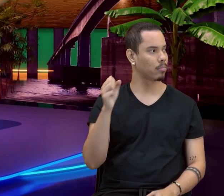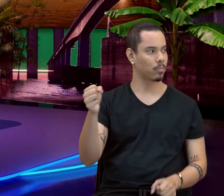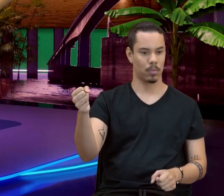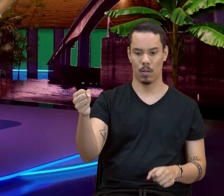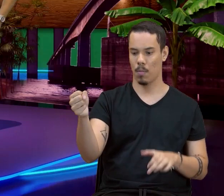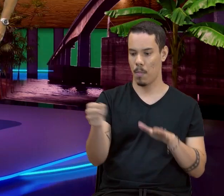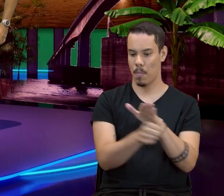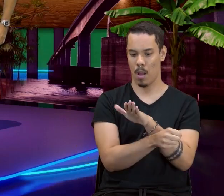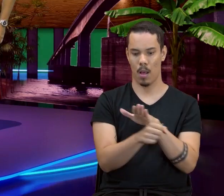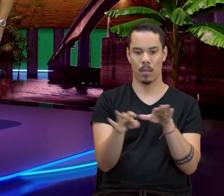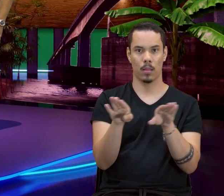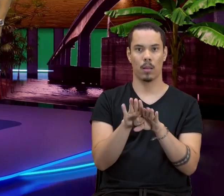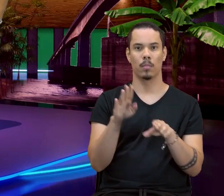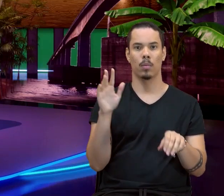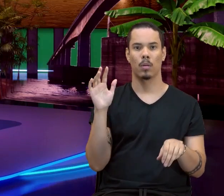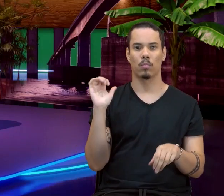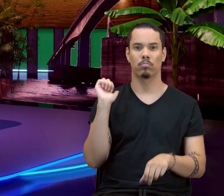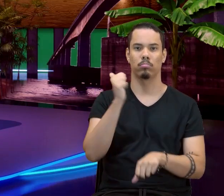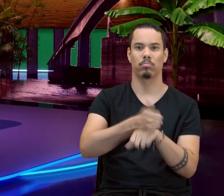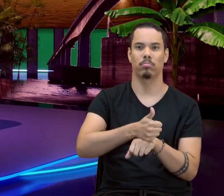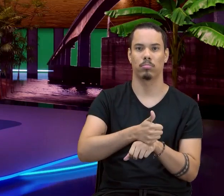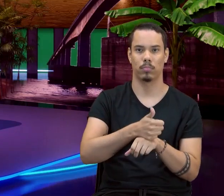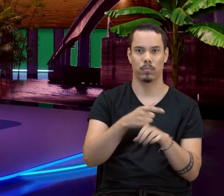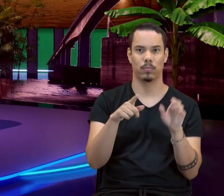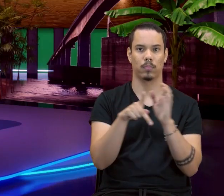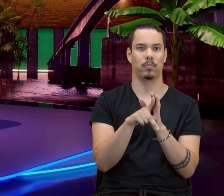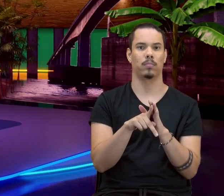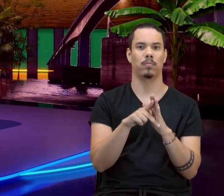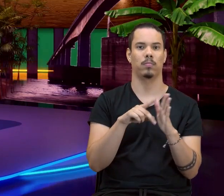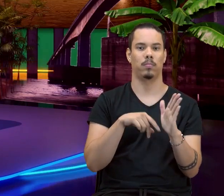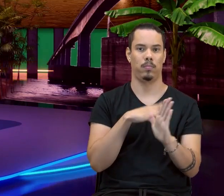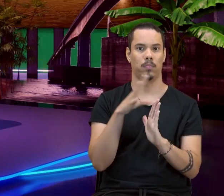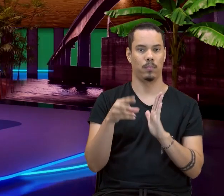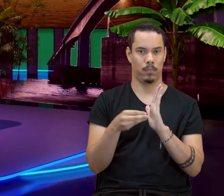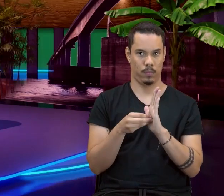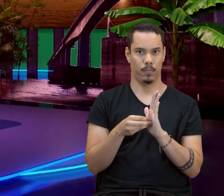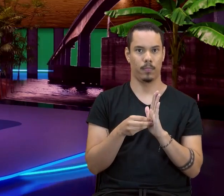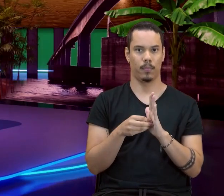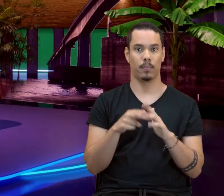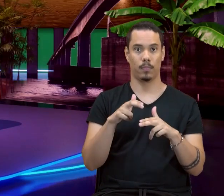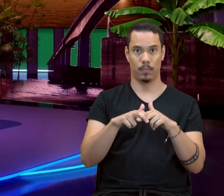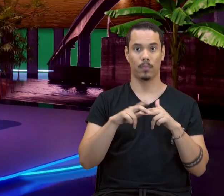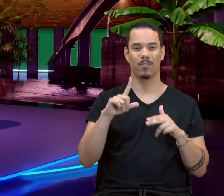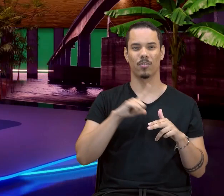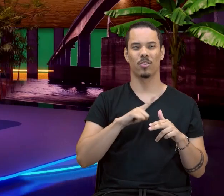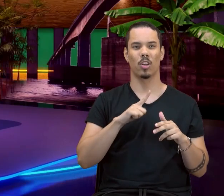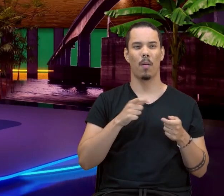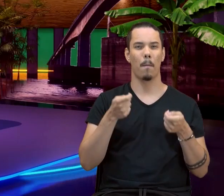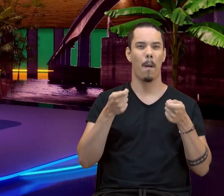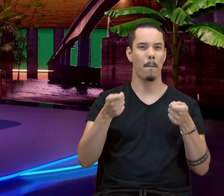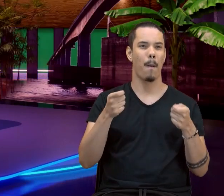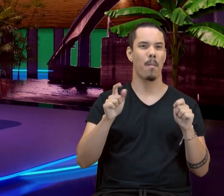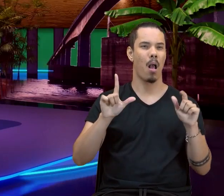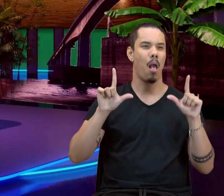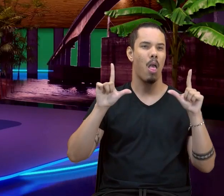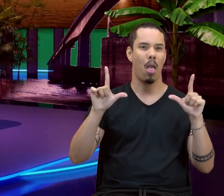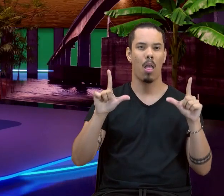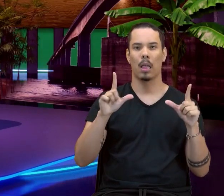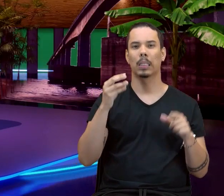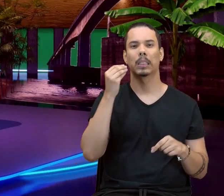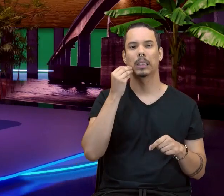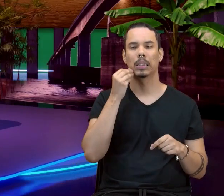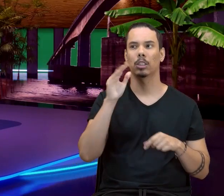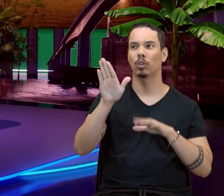ocupação dessa porção oeste da Amazônia. Então, galera, existia campanha, existia propaganda para mobilizar essa